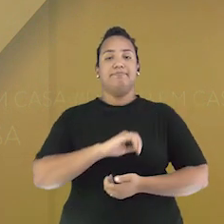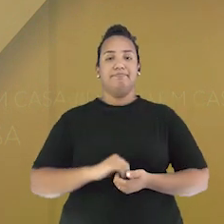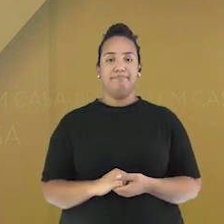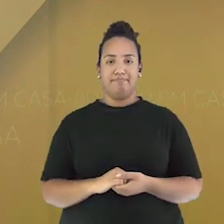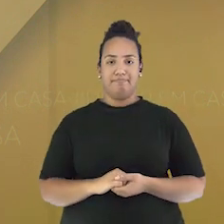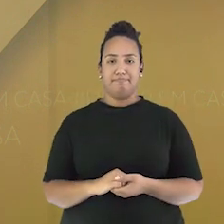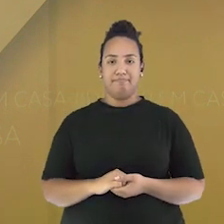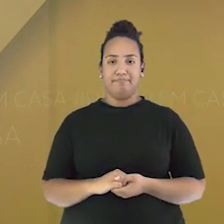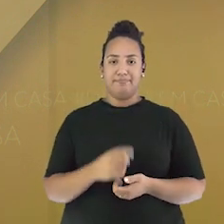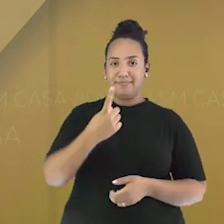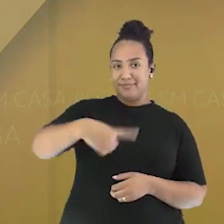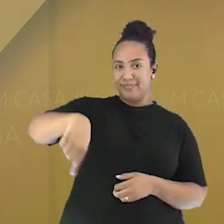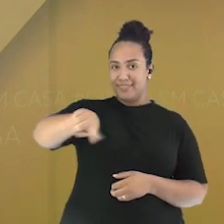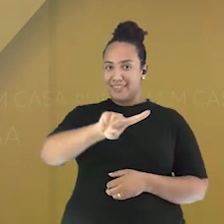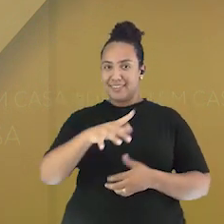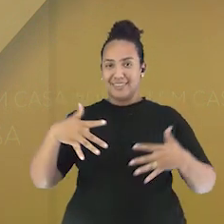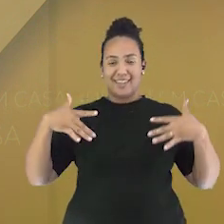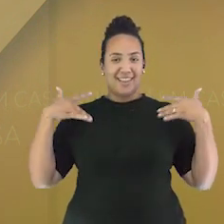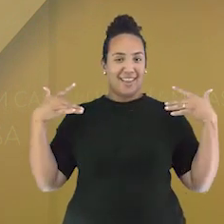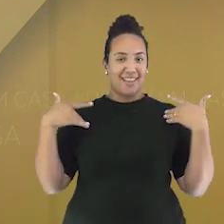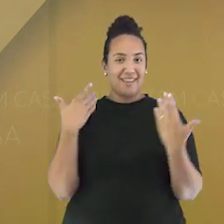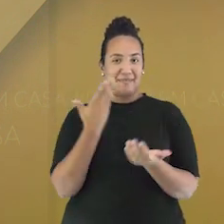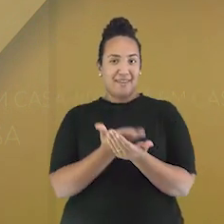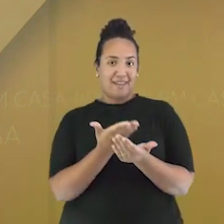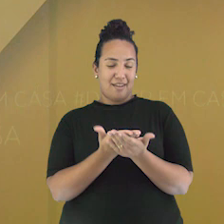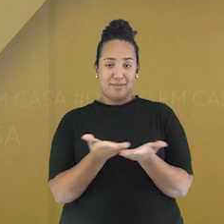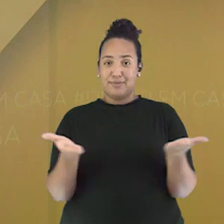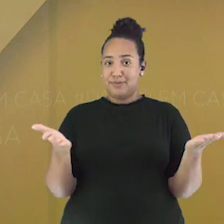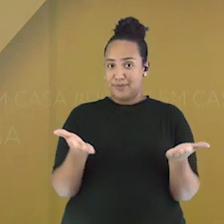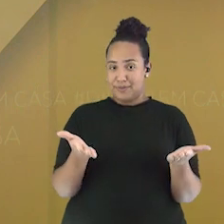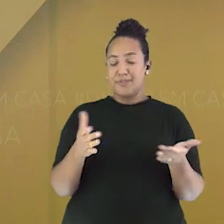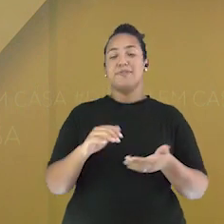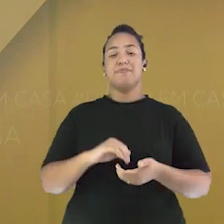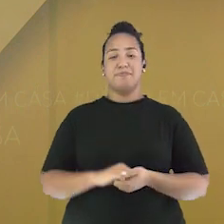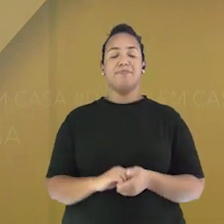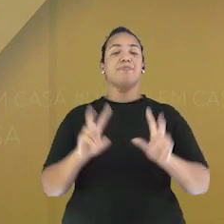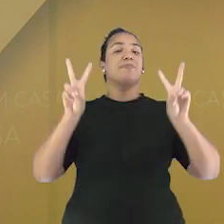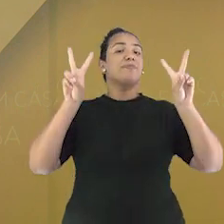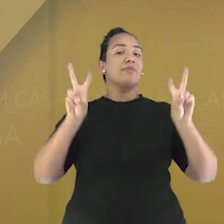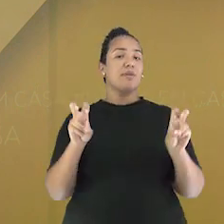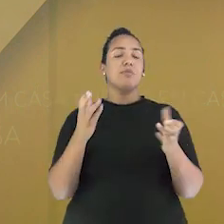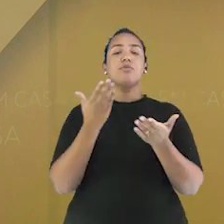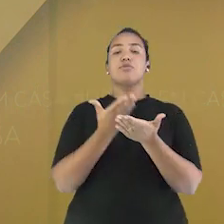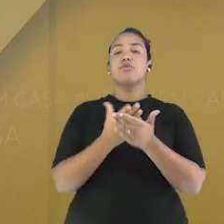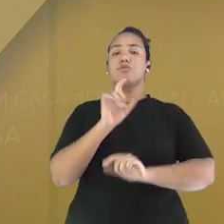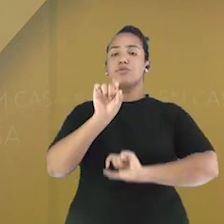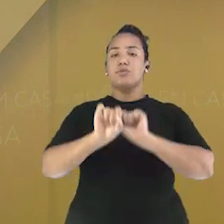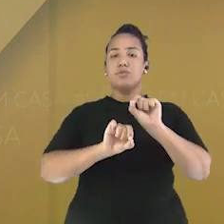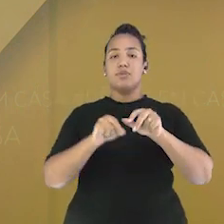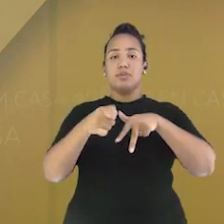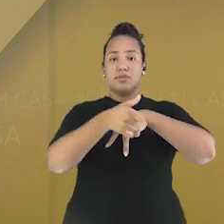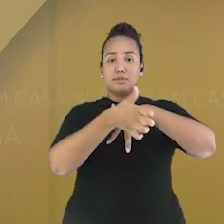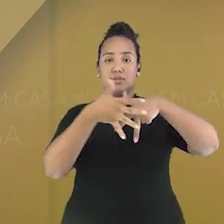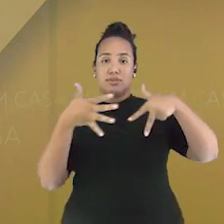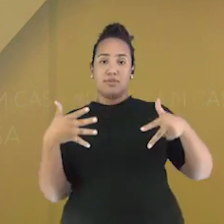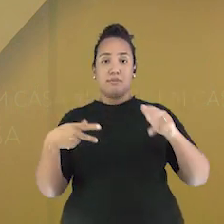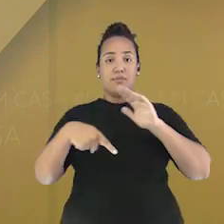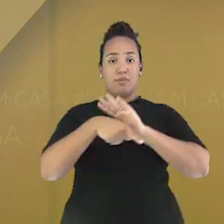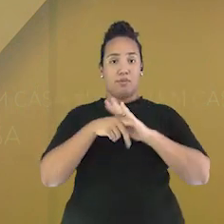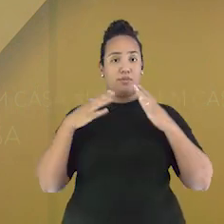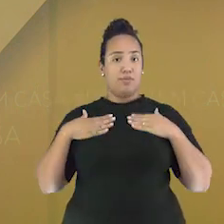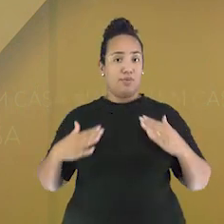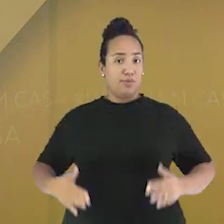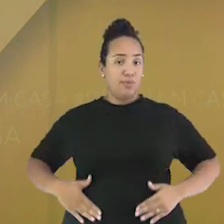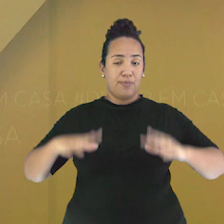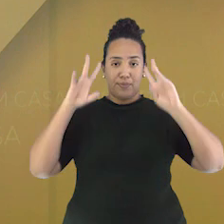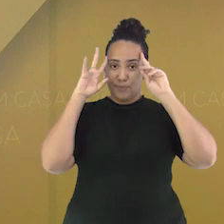ensino fundamental. Estão animados para a aula? Nosso papo hoje é sobre um dos sistemas do corpo humano. E